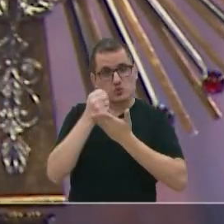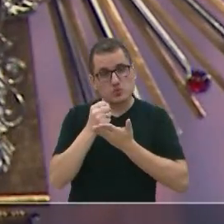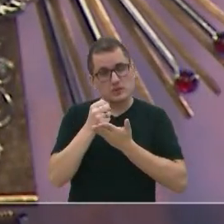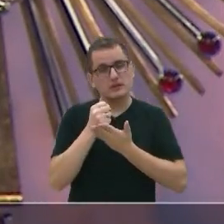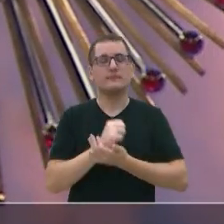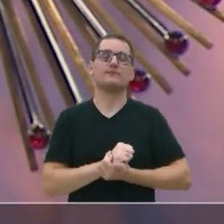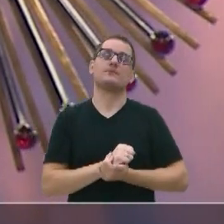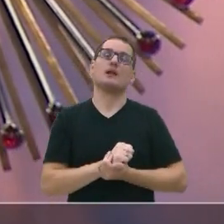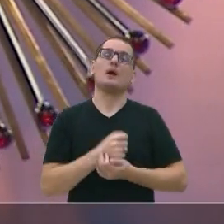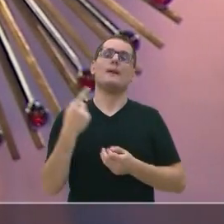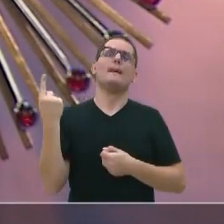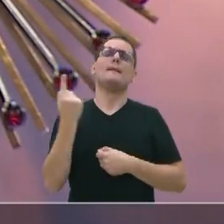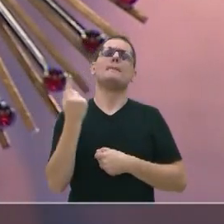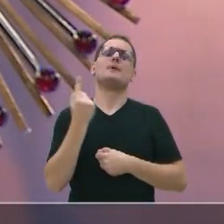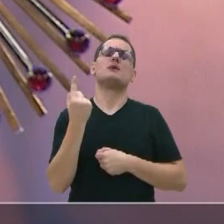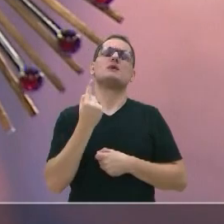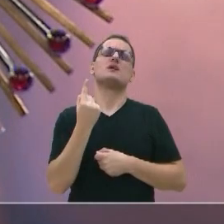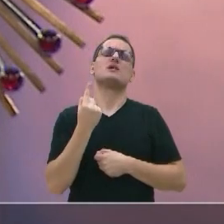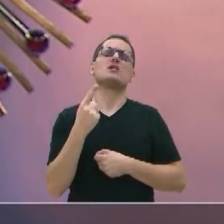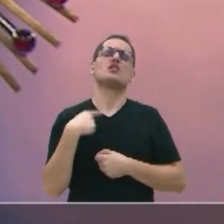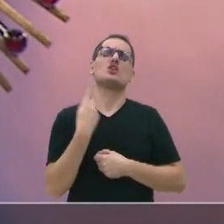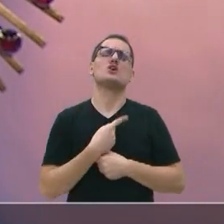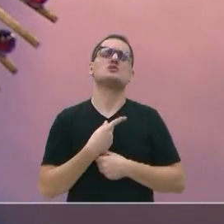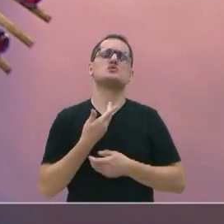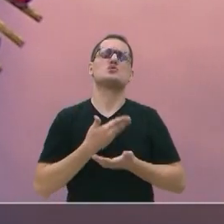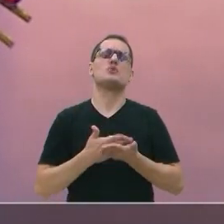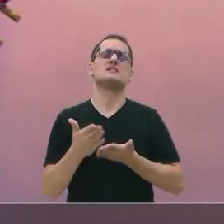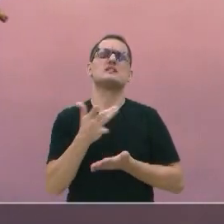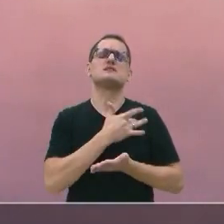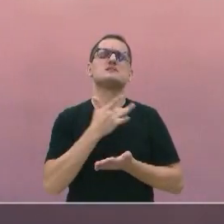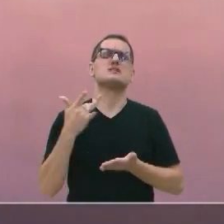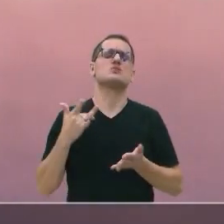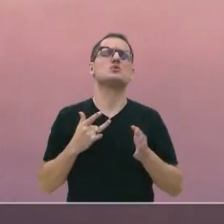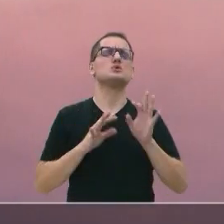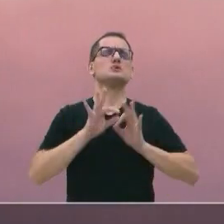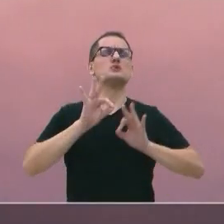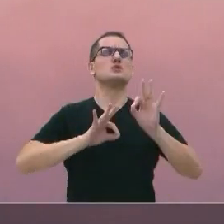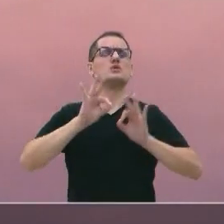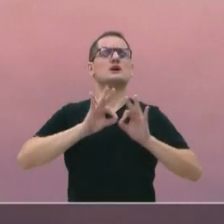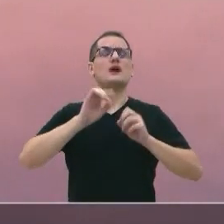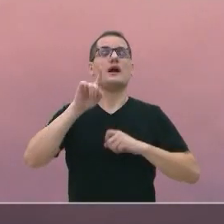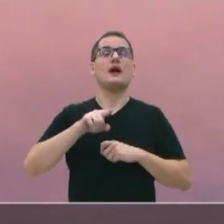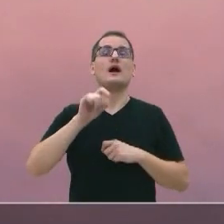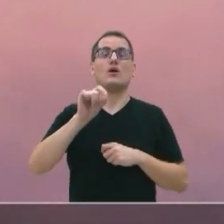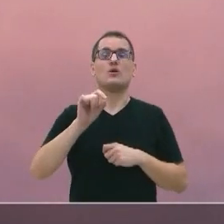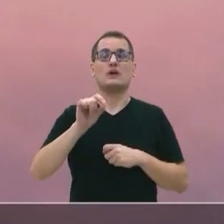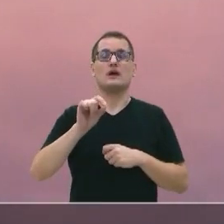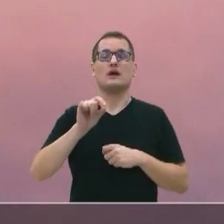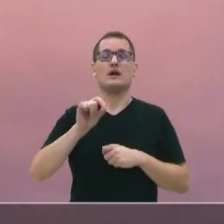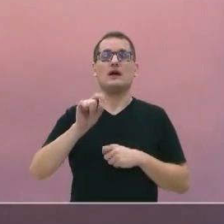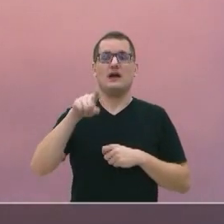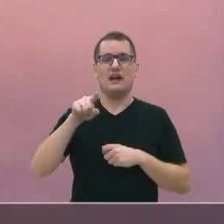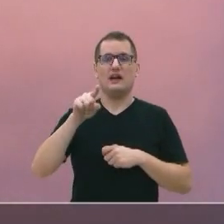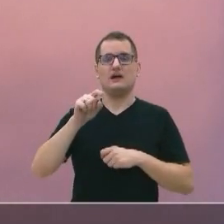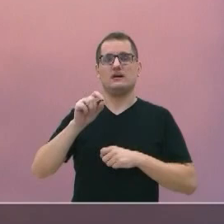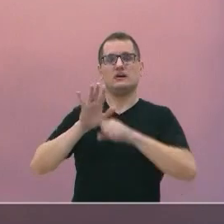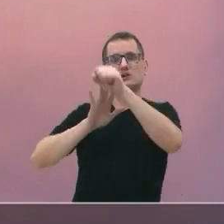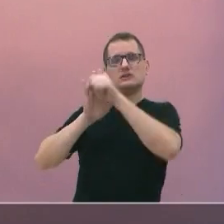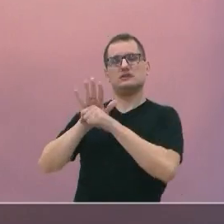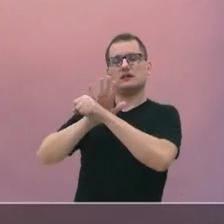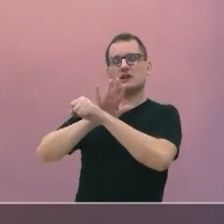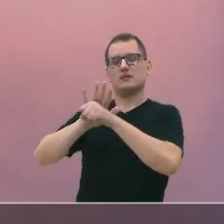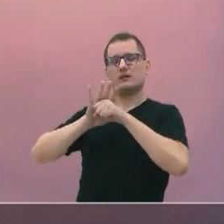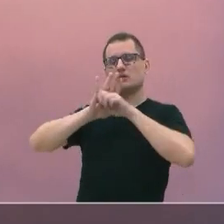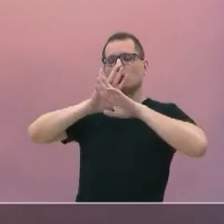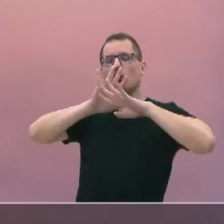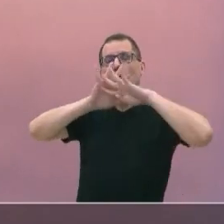coisa para a gente arrumar a nossa saúde é o sacramento da confissão.